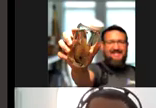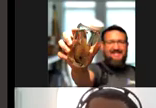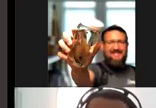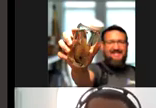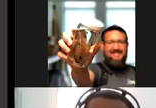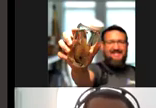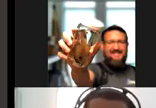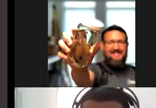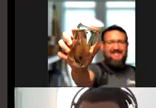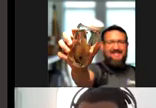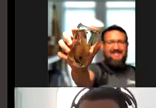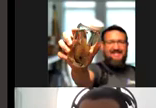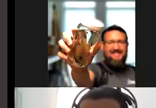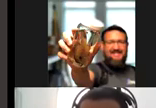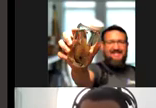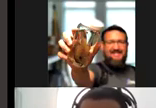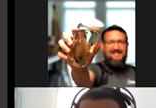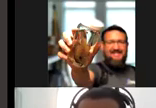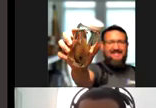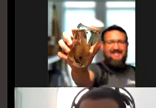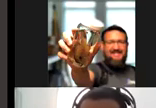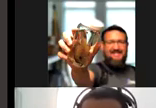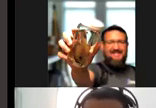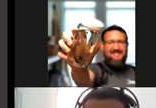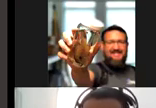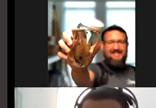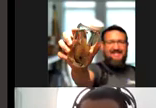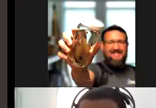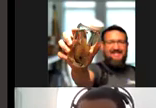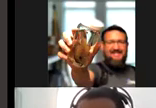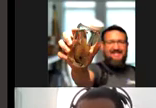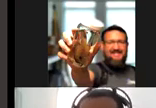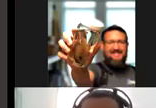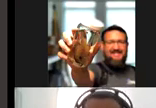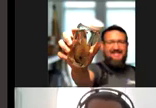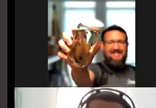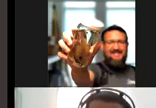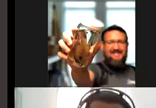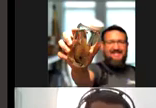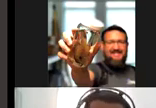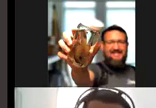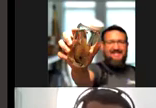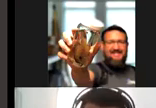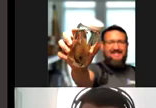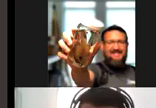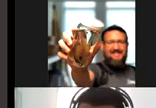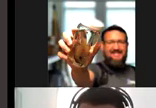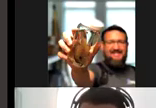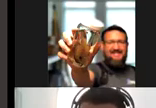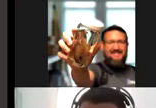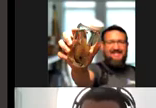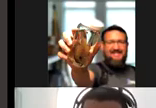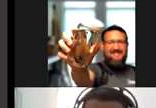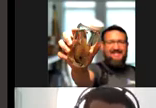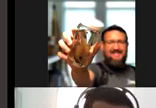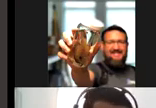pressupostos bem irrealistas, porém que não invalidam o método, né? Eles assumem equilíbrio,